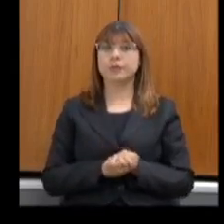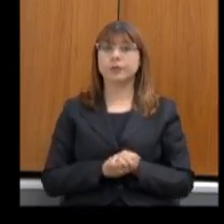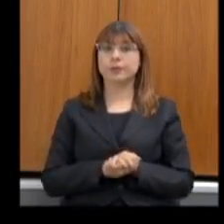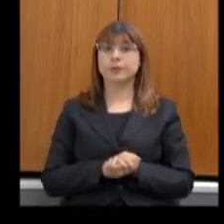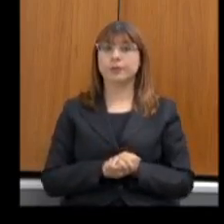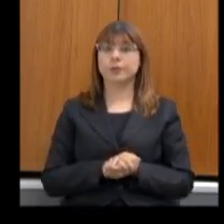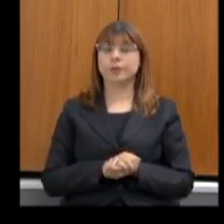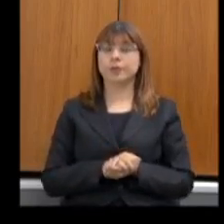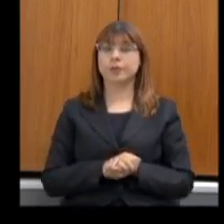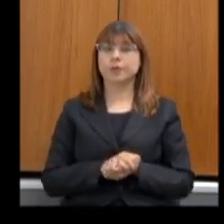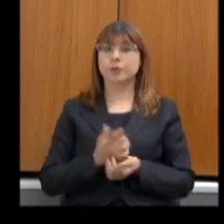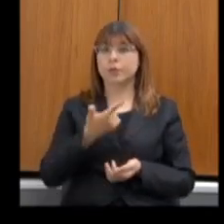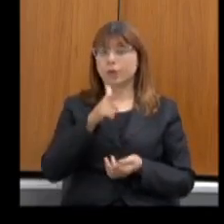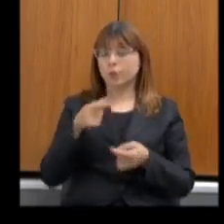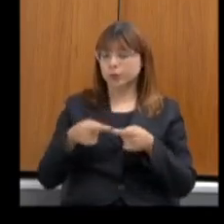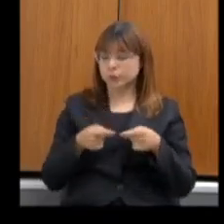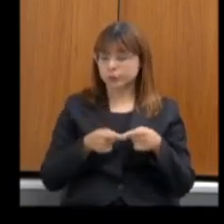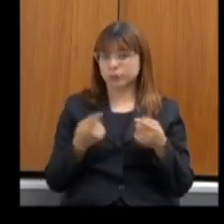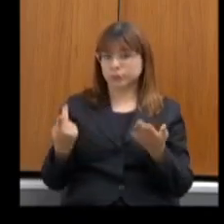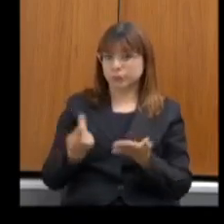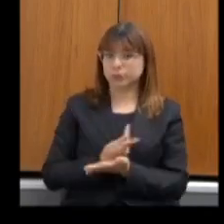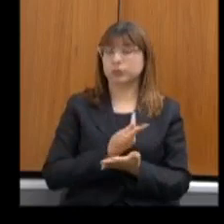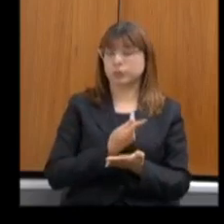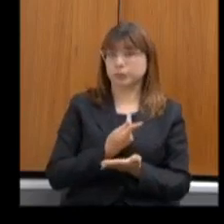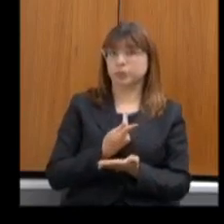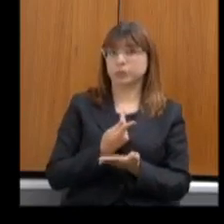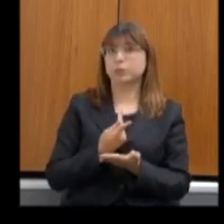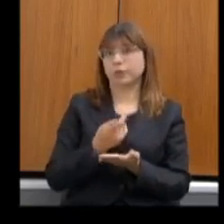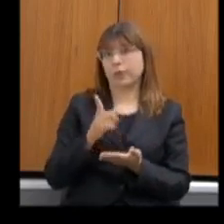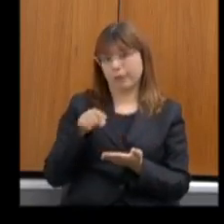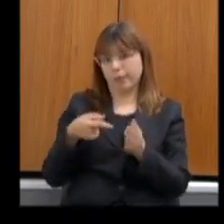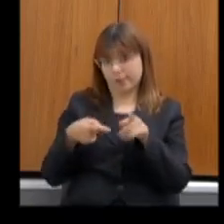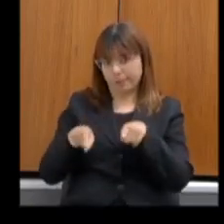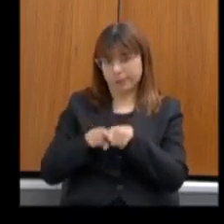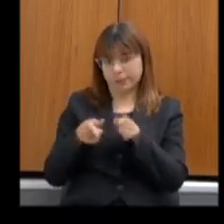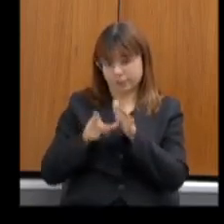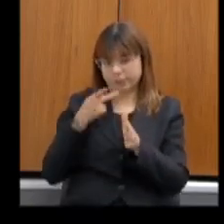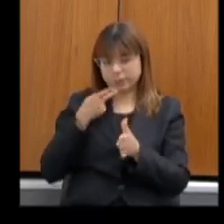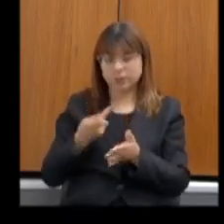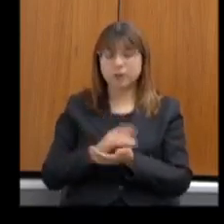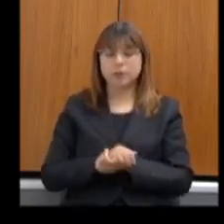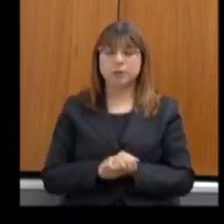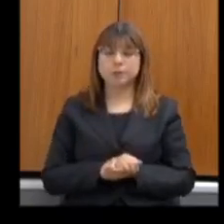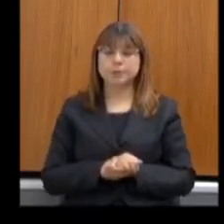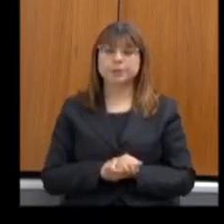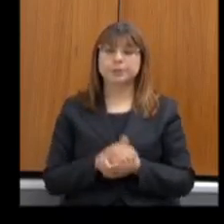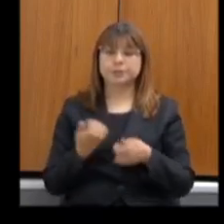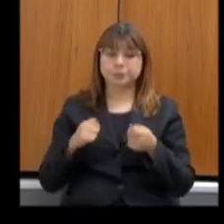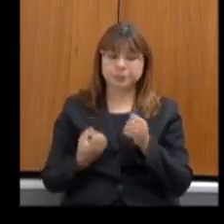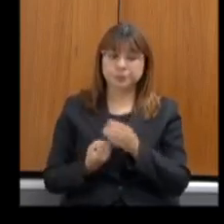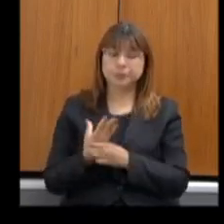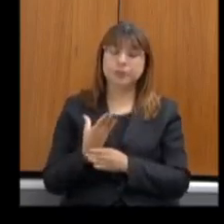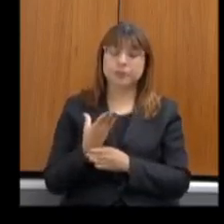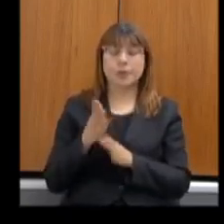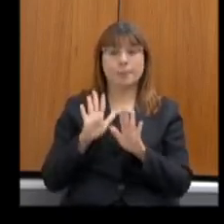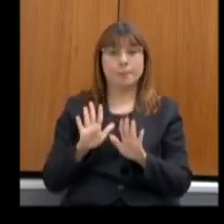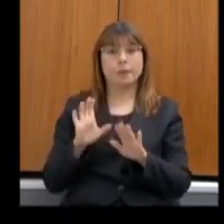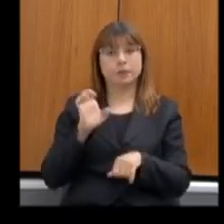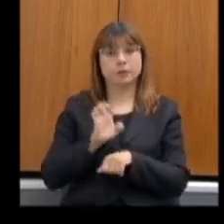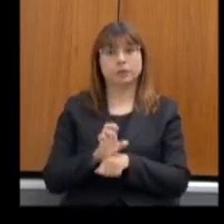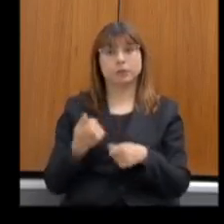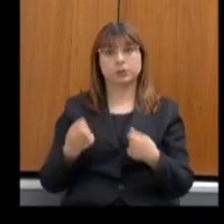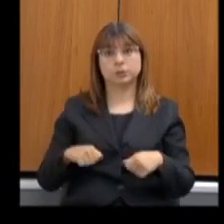grupos caminhos decepção faz com parcerias Como eu disse podem deve ser a 10º o Estado